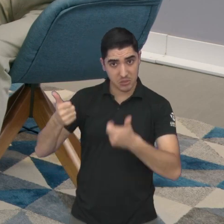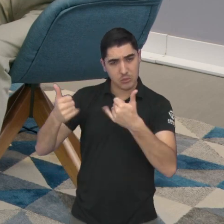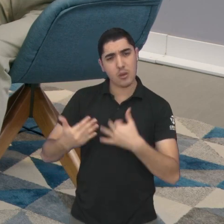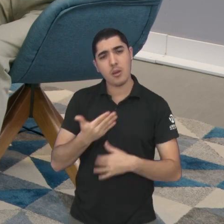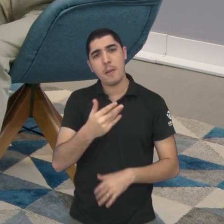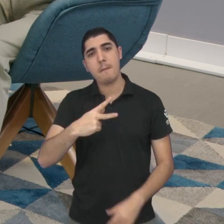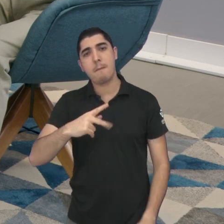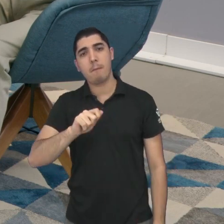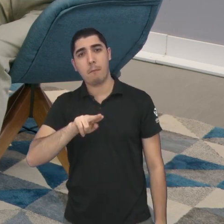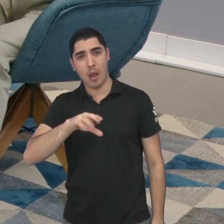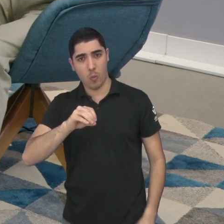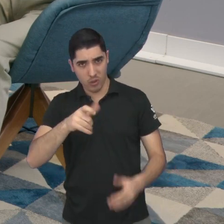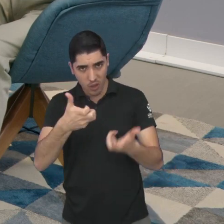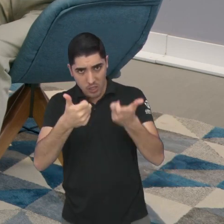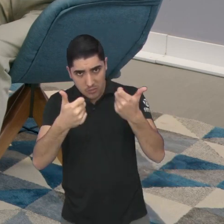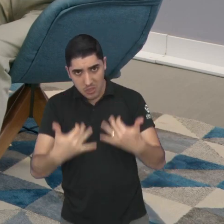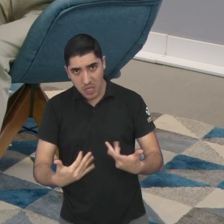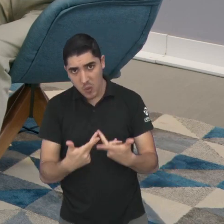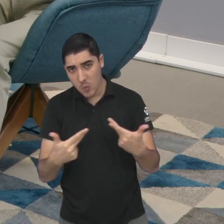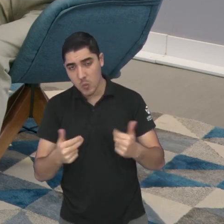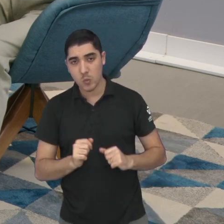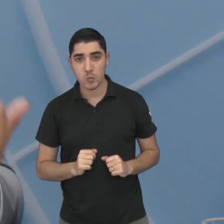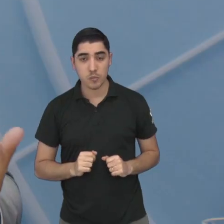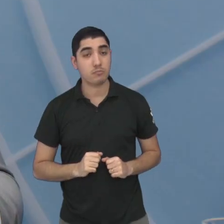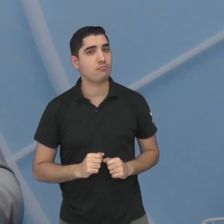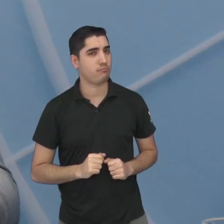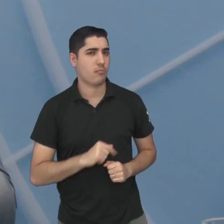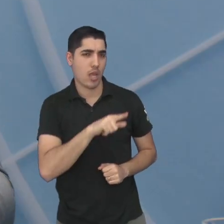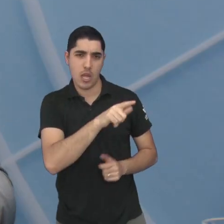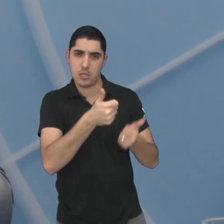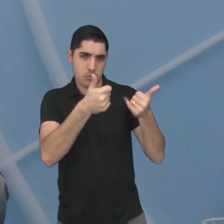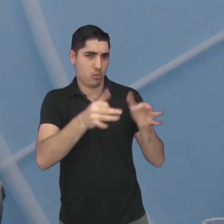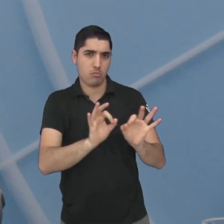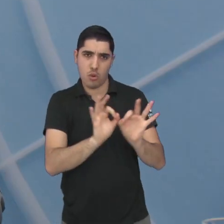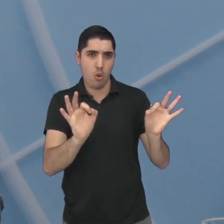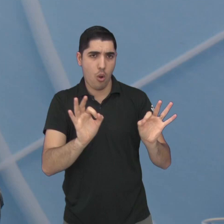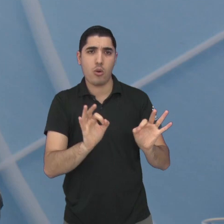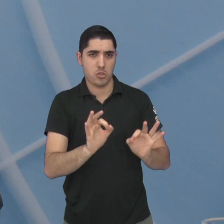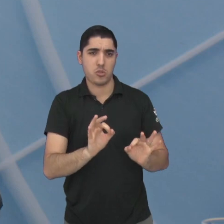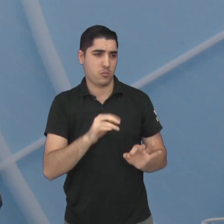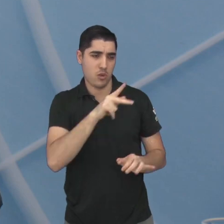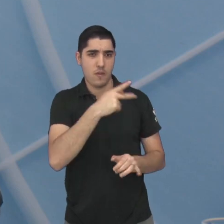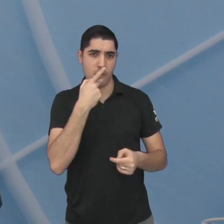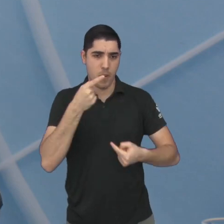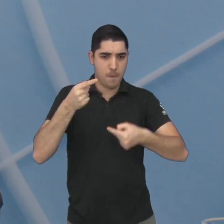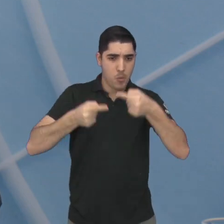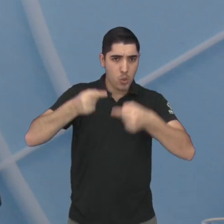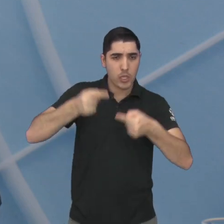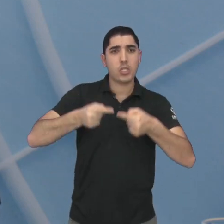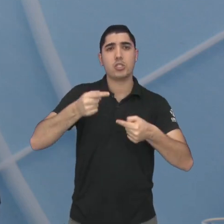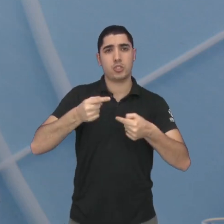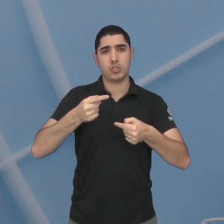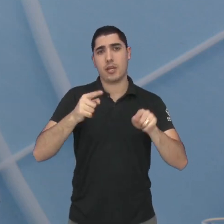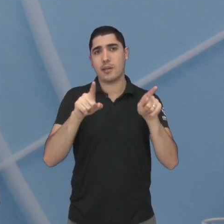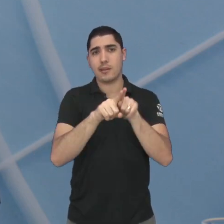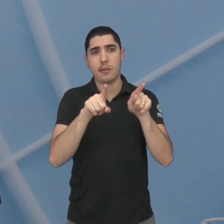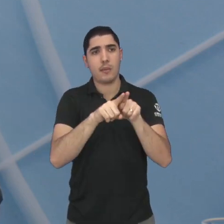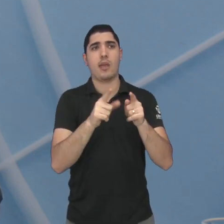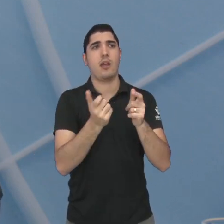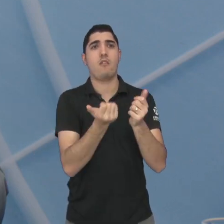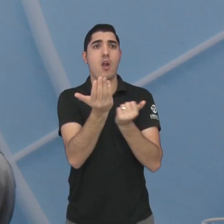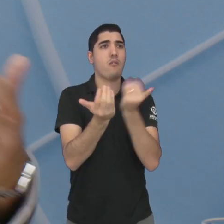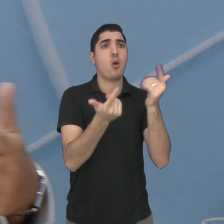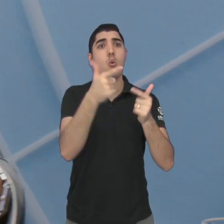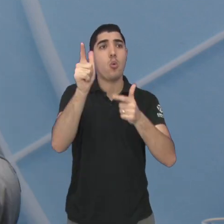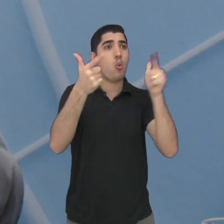colocação, Paulo? Não, muito bem colocado, né? A questão da geopolítica e como isso afeta, e eu acho que nós estamos tendo a oportunidade de aprender